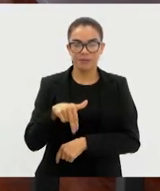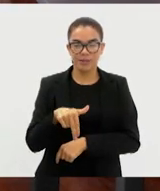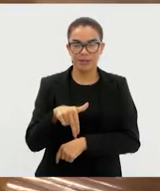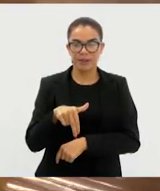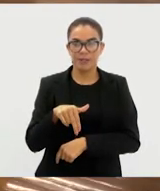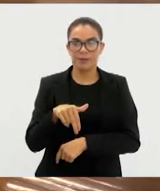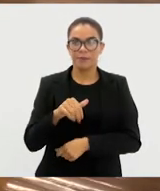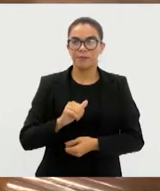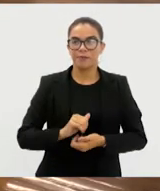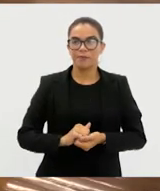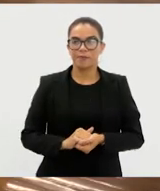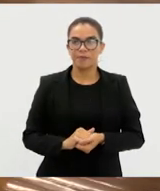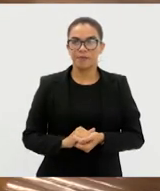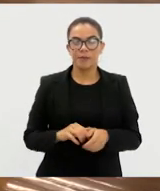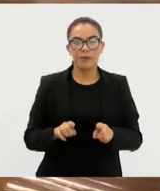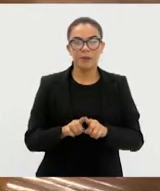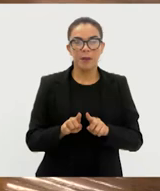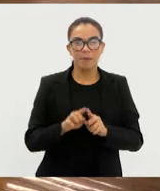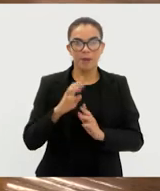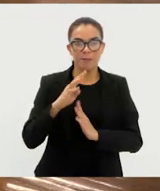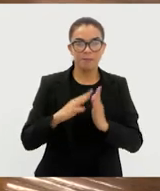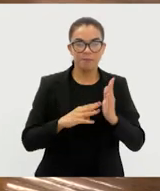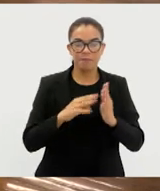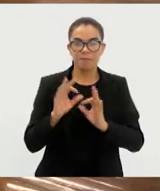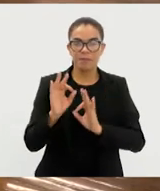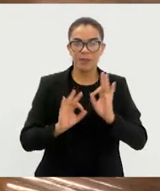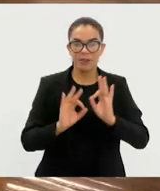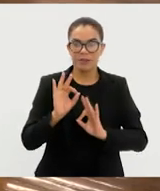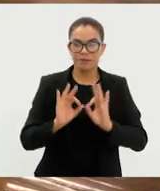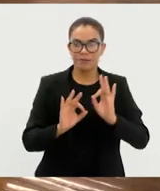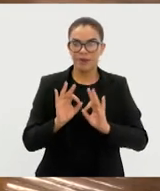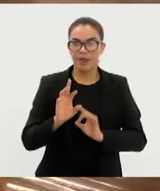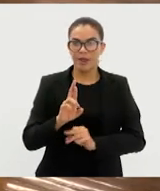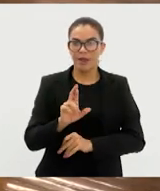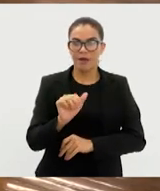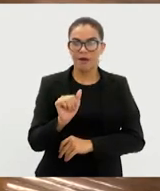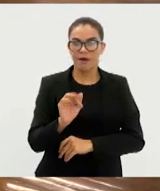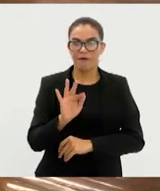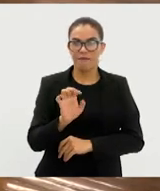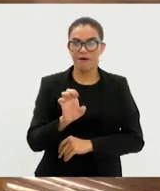E, pelo planejamento, o subsecretário Rafael Abreu.